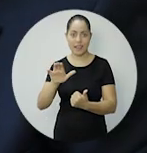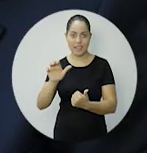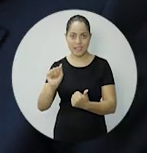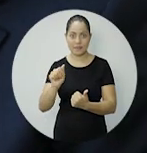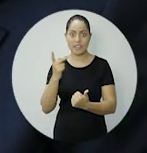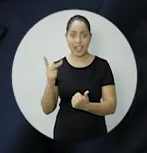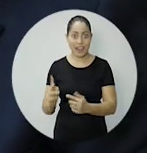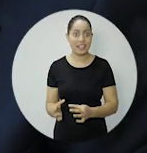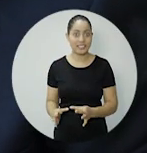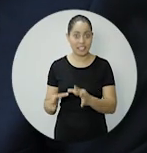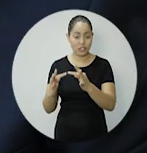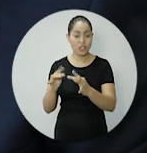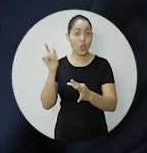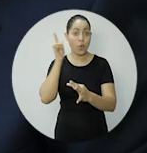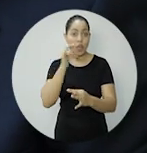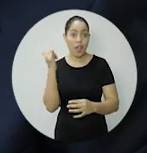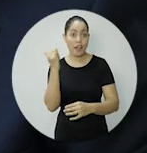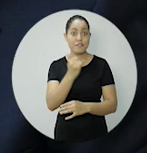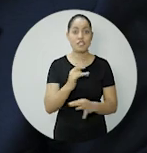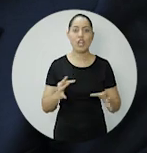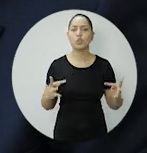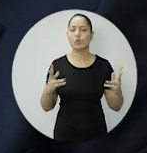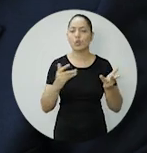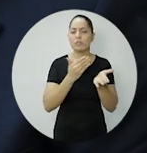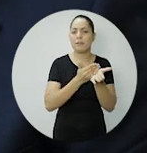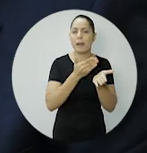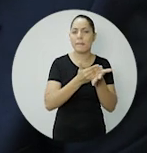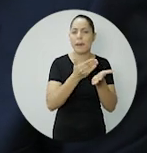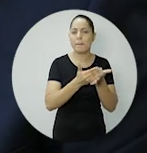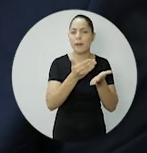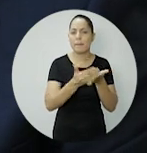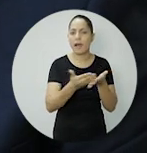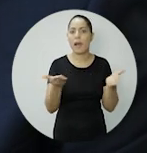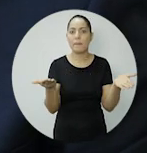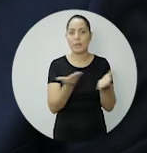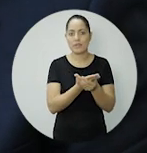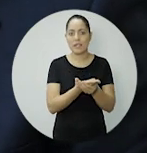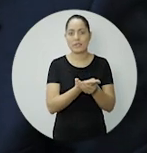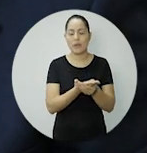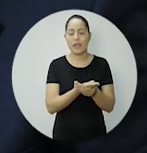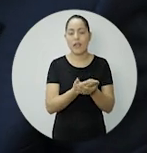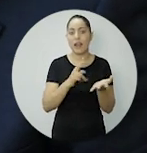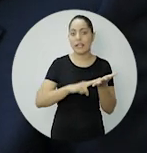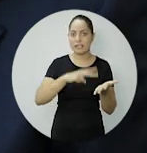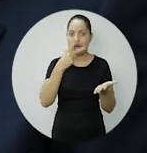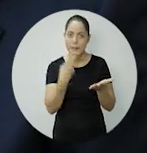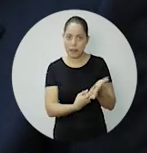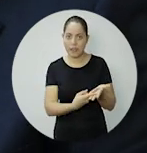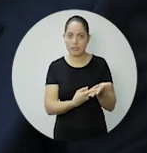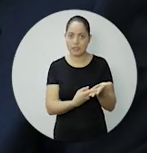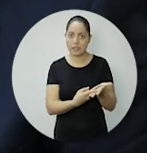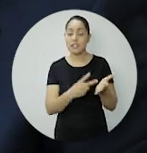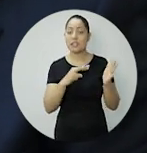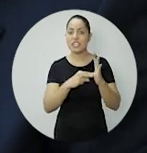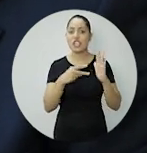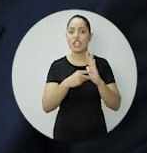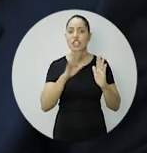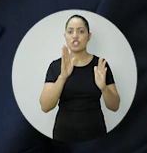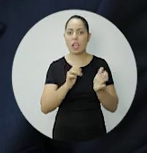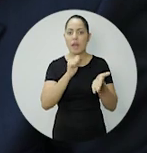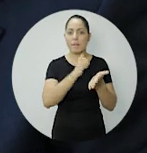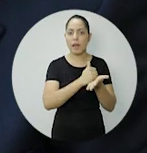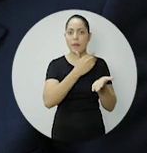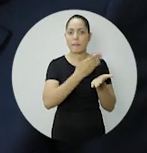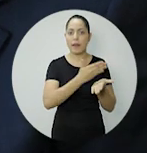virtual chamado Leia, já é capaz de agendar os prazos processuais para ele. Ou seja, ela interpreta o conteúdo da